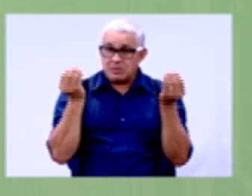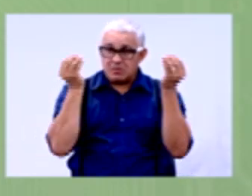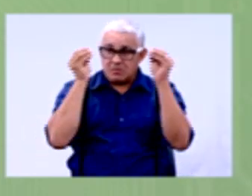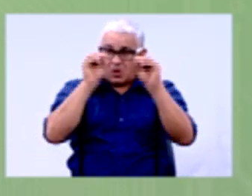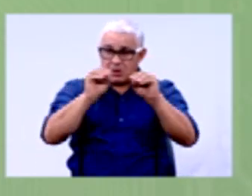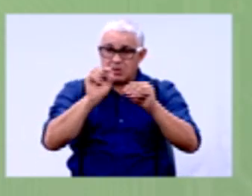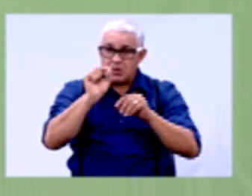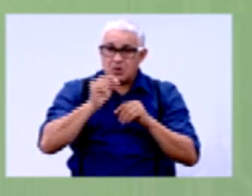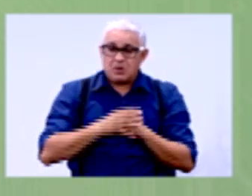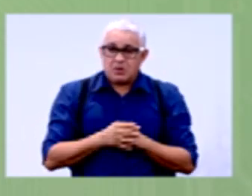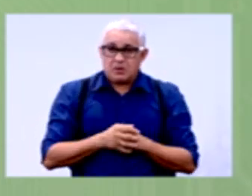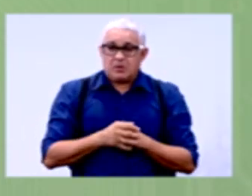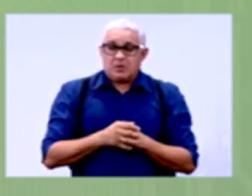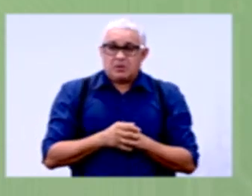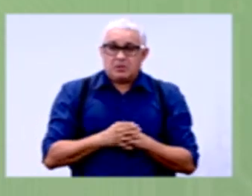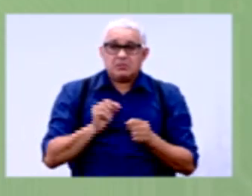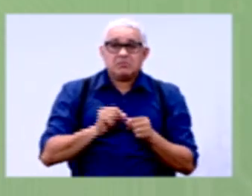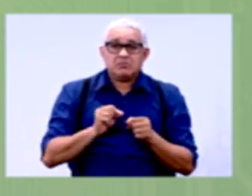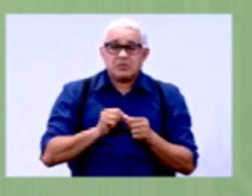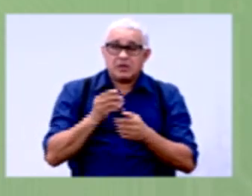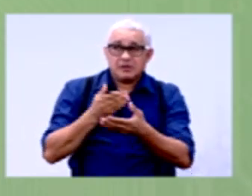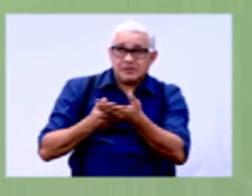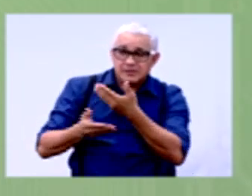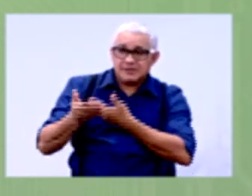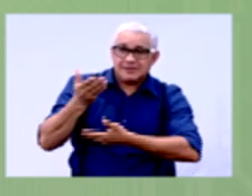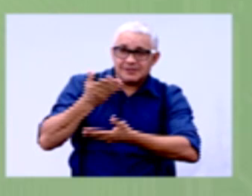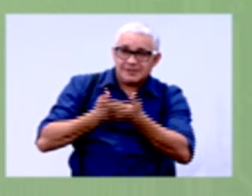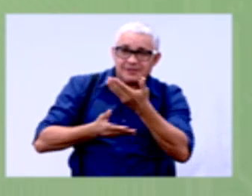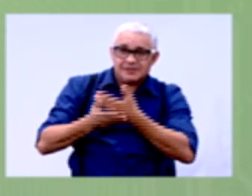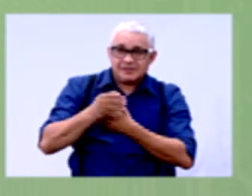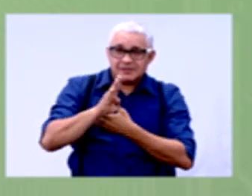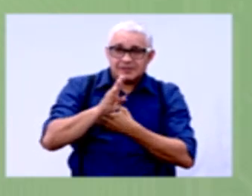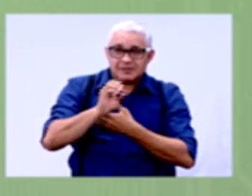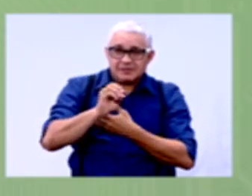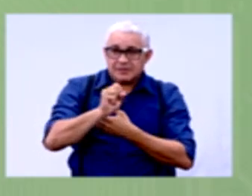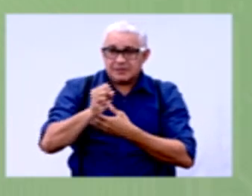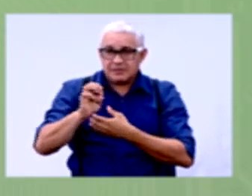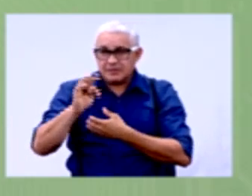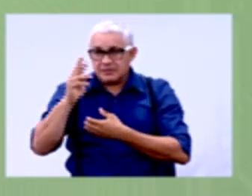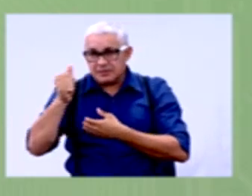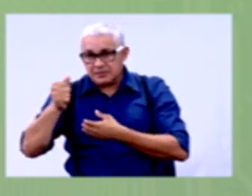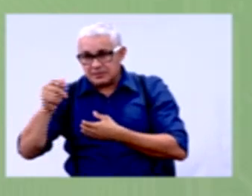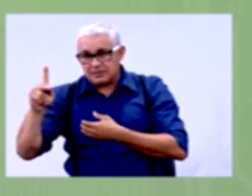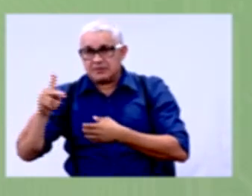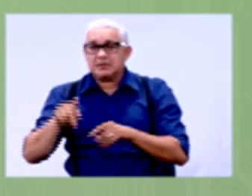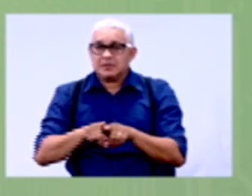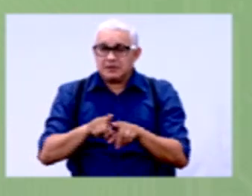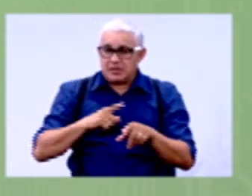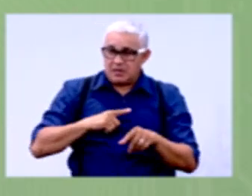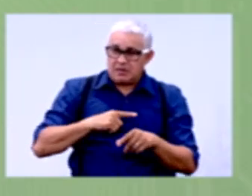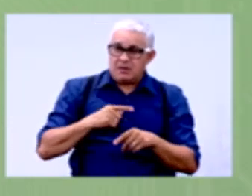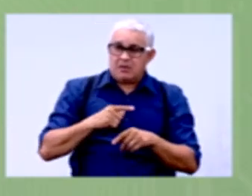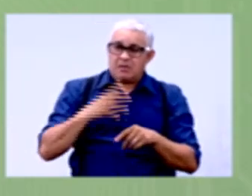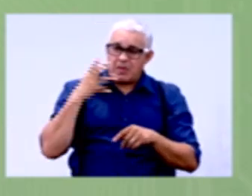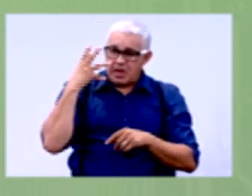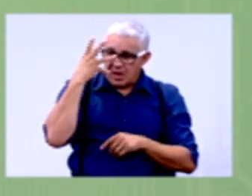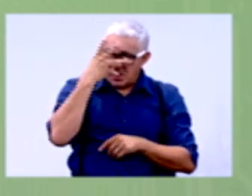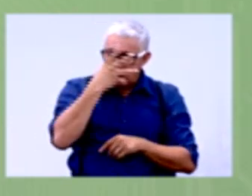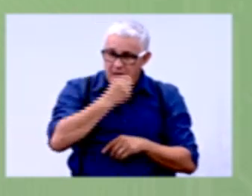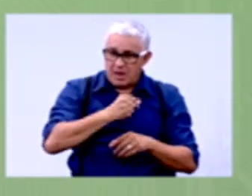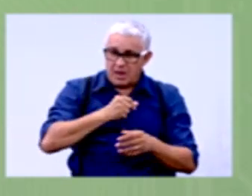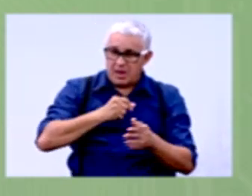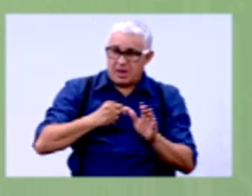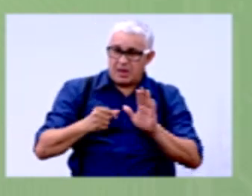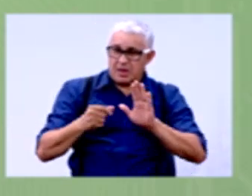do class, ela faz a interação com o Bootstrap, ou seja, dá um formato mais bonitinho, né, para dar uma